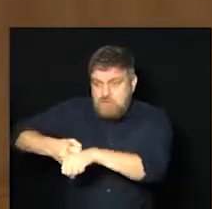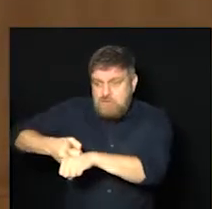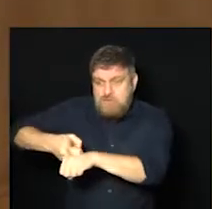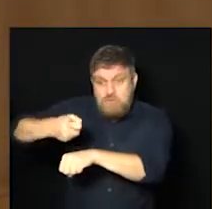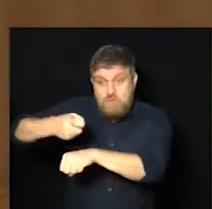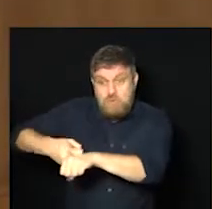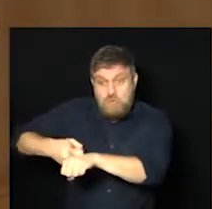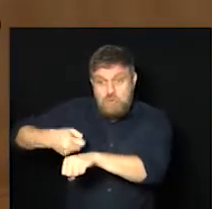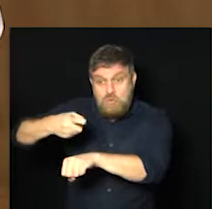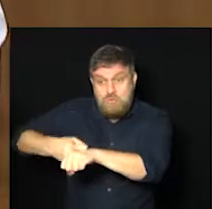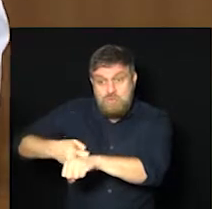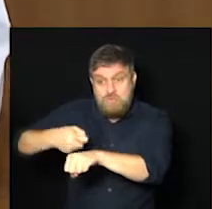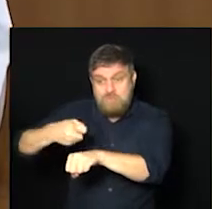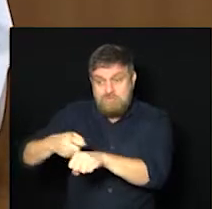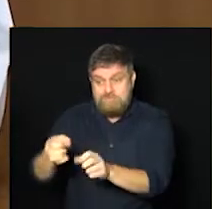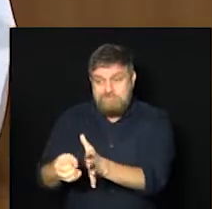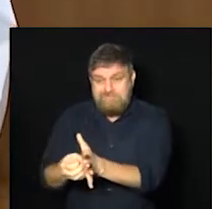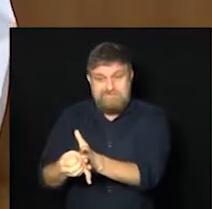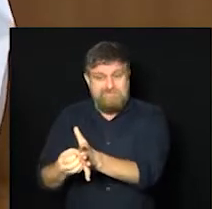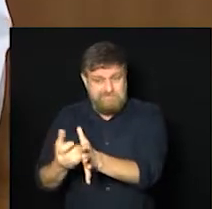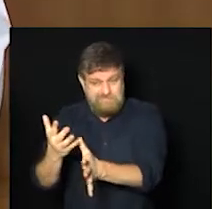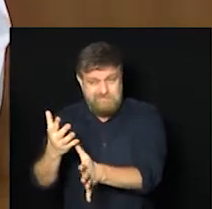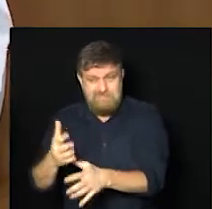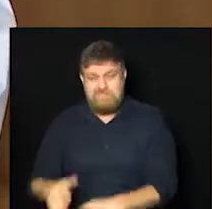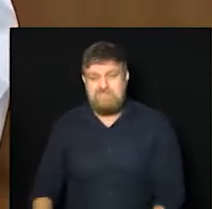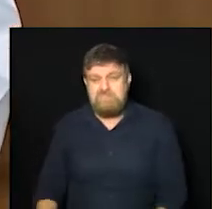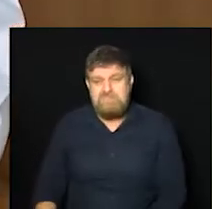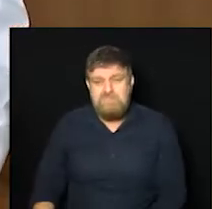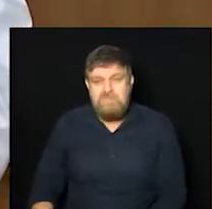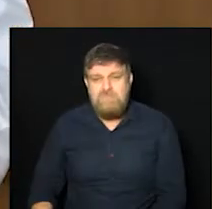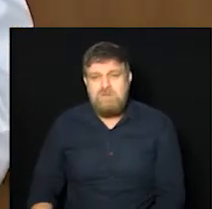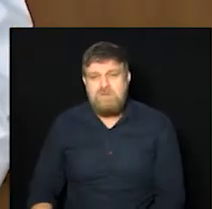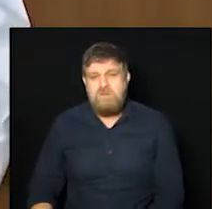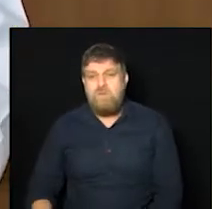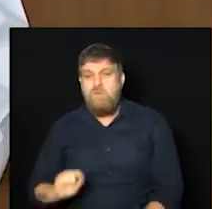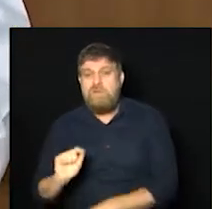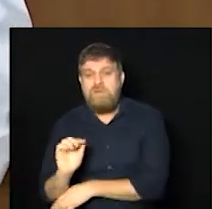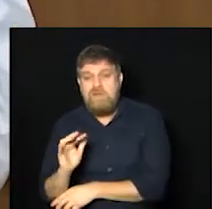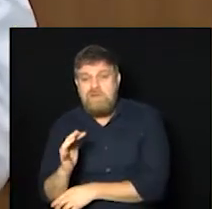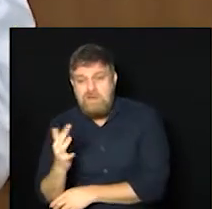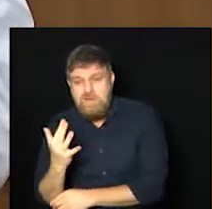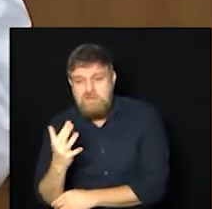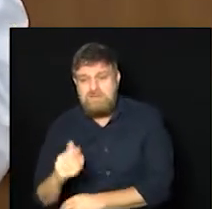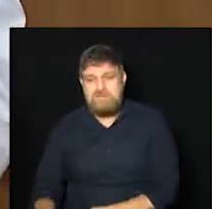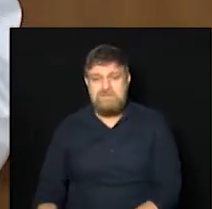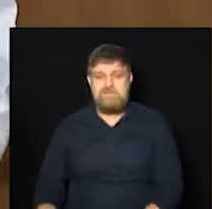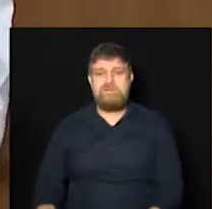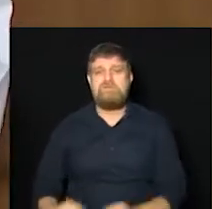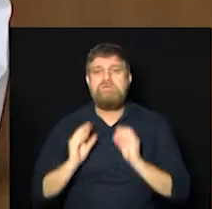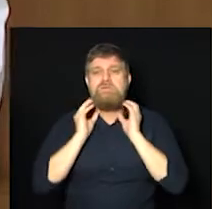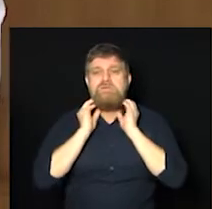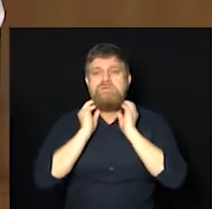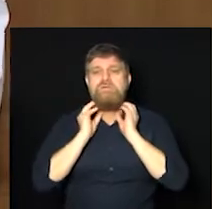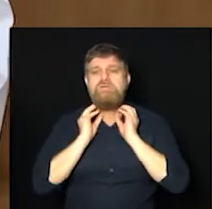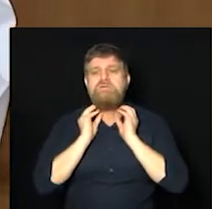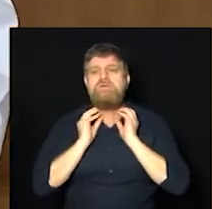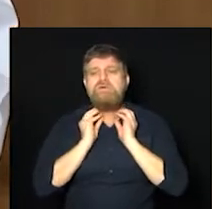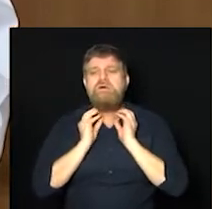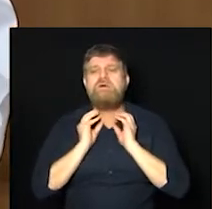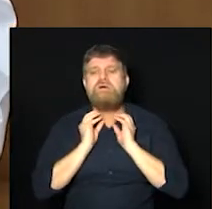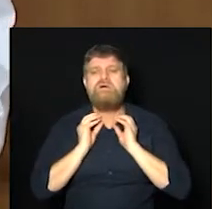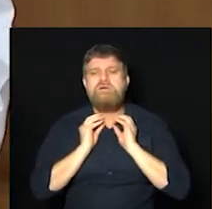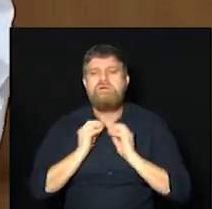duro, muitas vezes é fixo. Então, o gânglio do linfoma, ele é